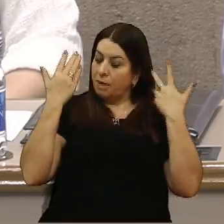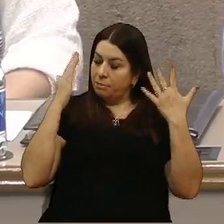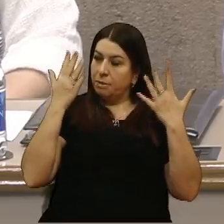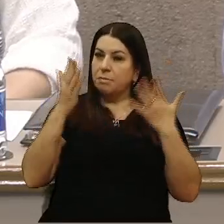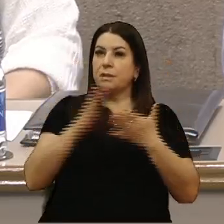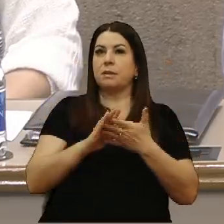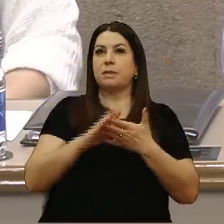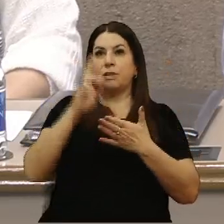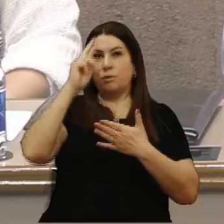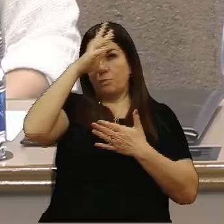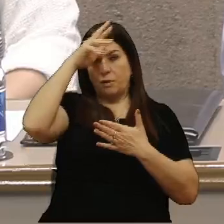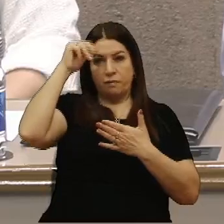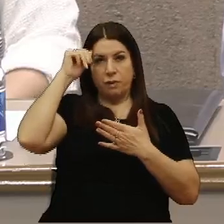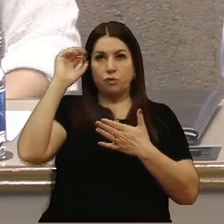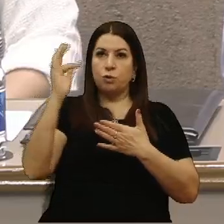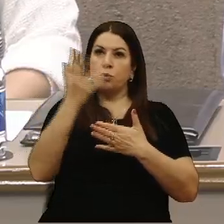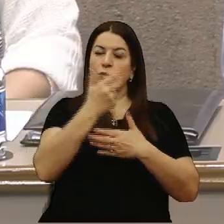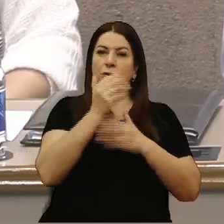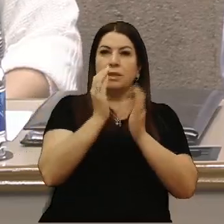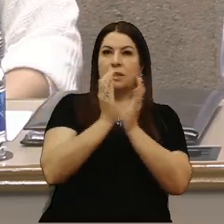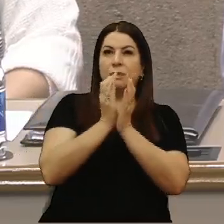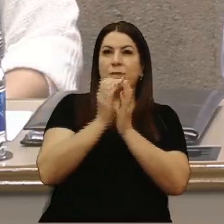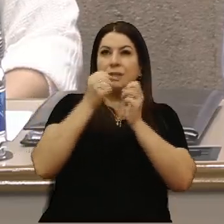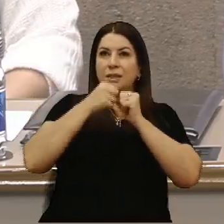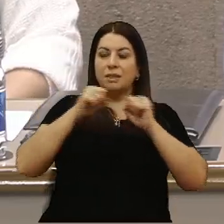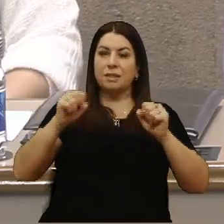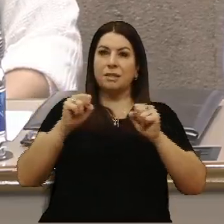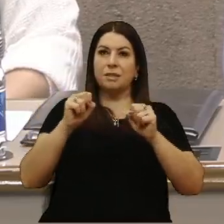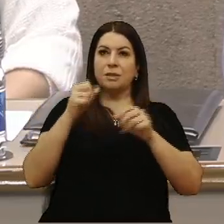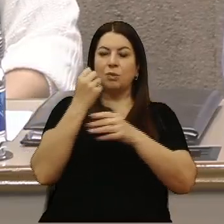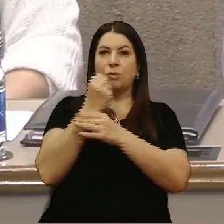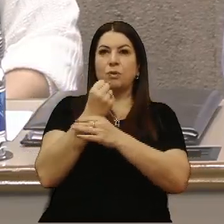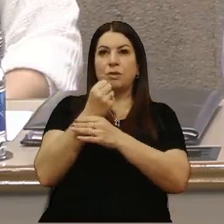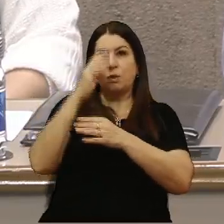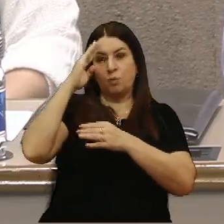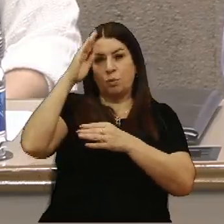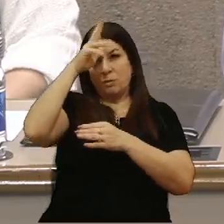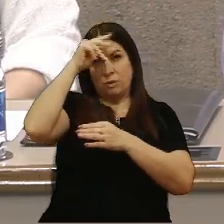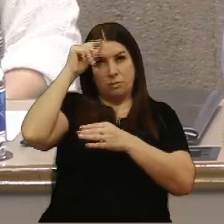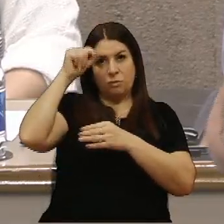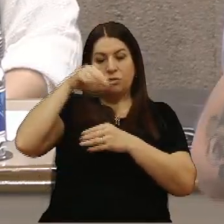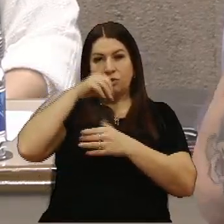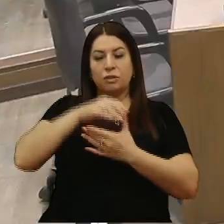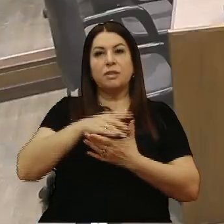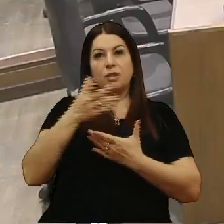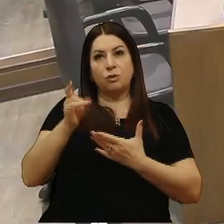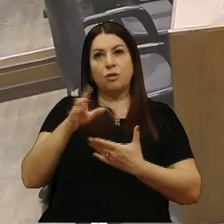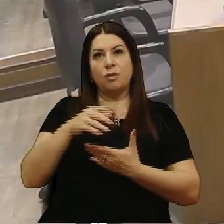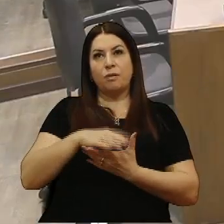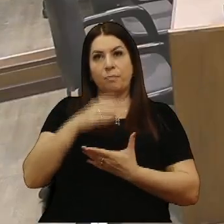parabenizar o prefeito e toda a equipe da Secretaria de Segurança e a nossa Guarda Municipal aqui de Caxias do Sul. Era isso, senhor presidente. Obrigado.